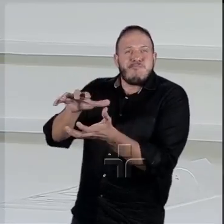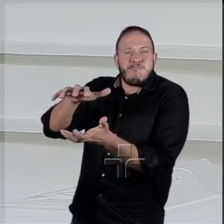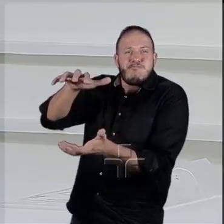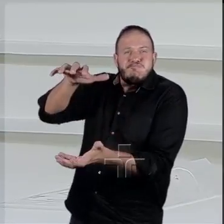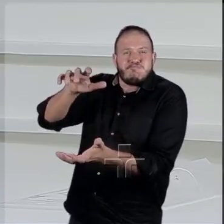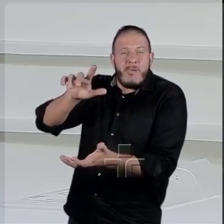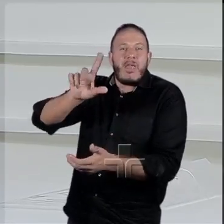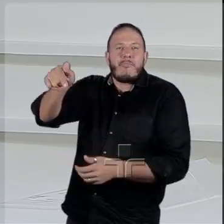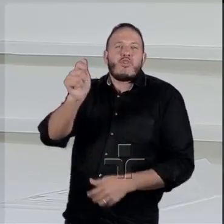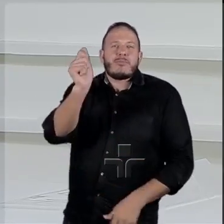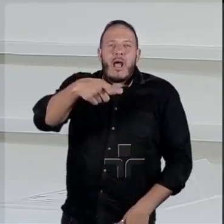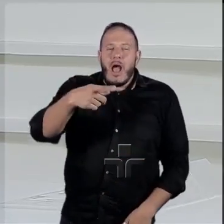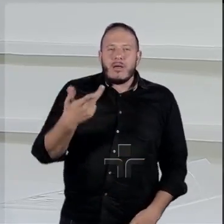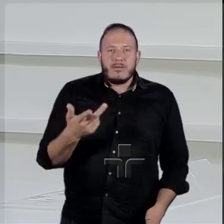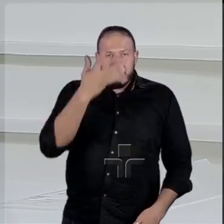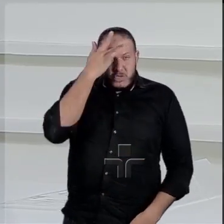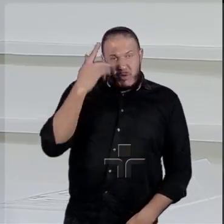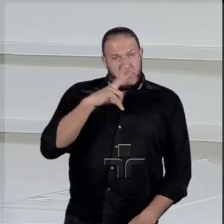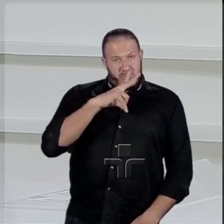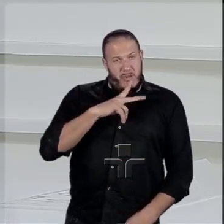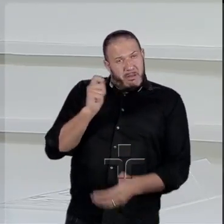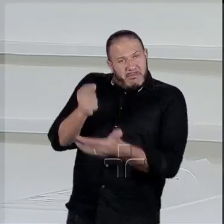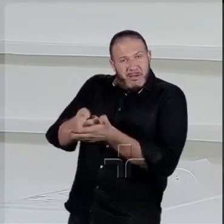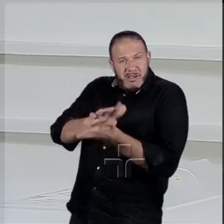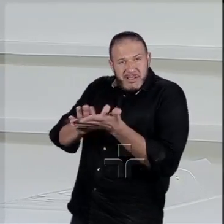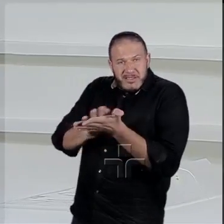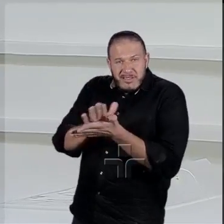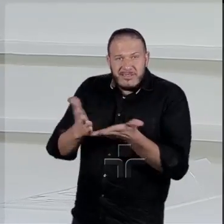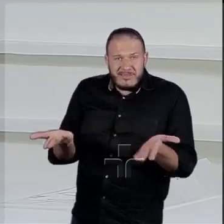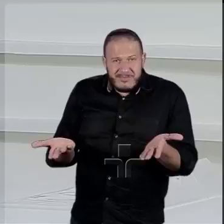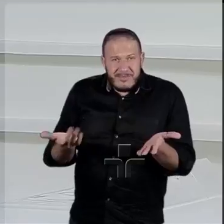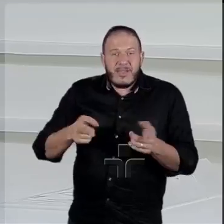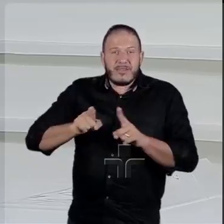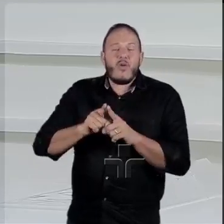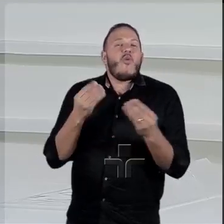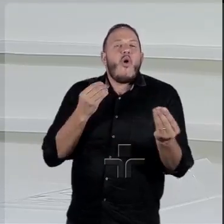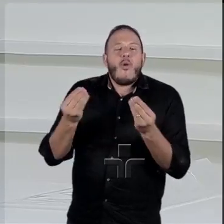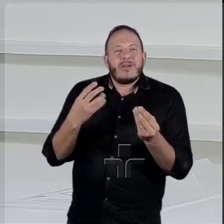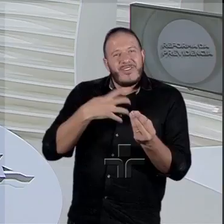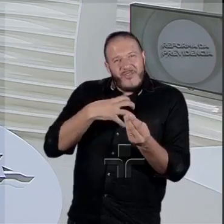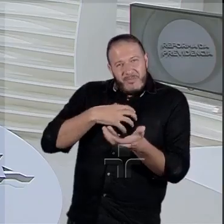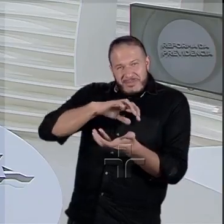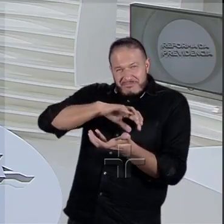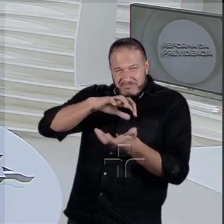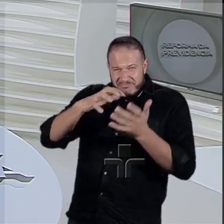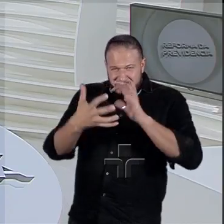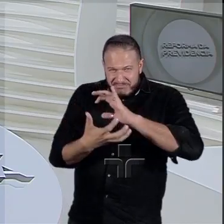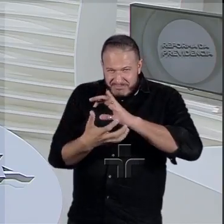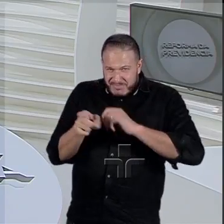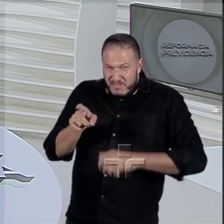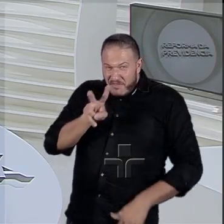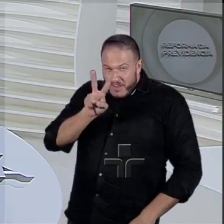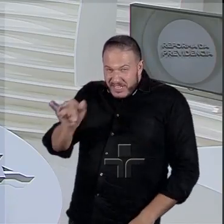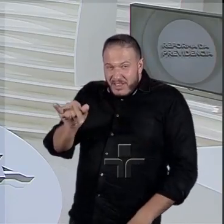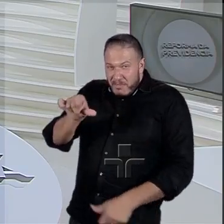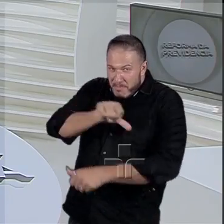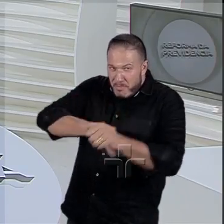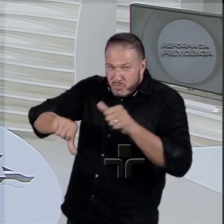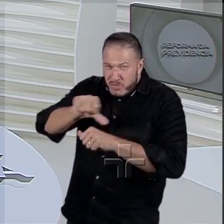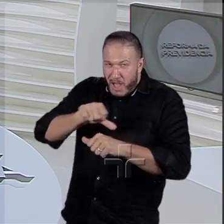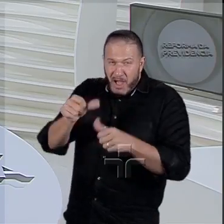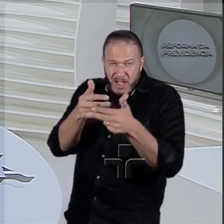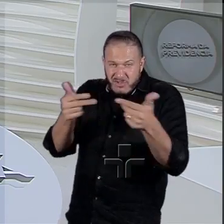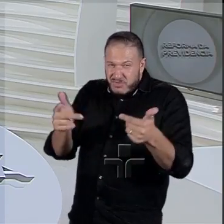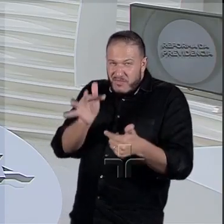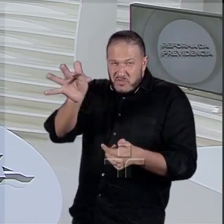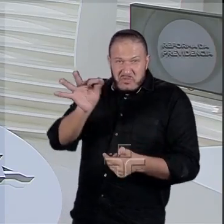na dúvida de até que ponto esse sistema ou essa reforma vai ser suficiente para tocar as coisas. Mas aí